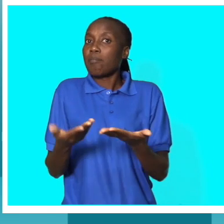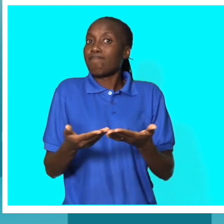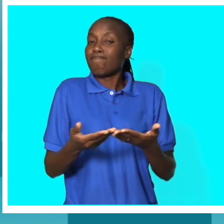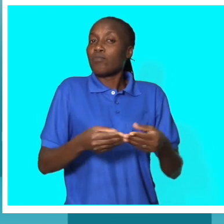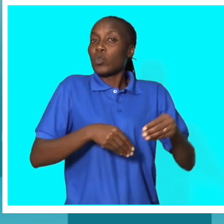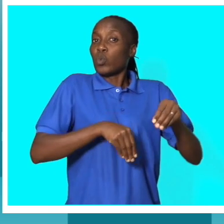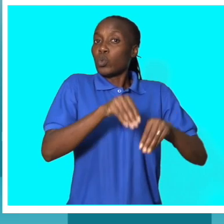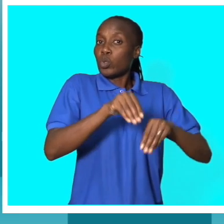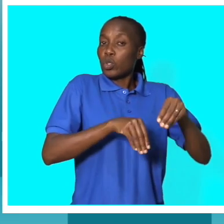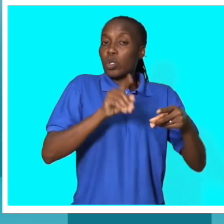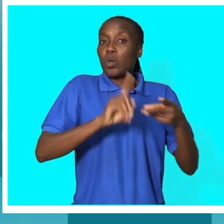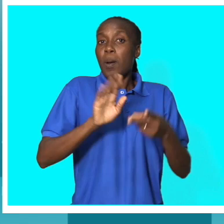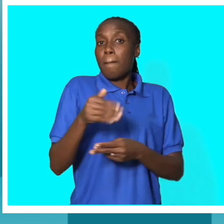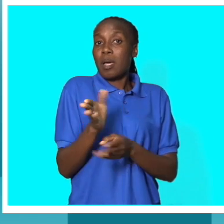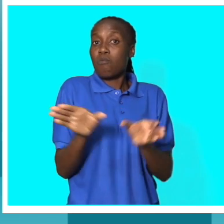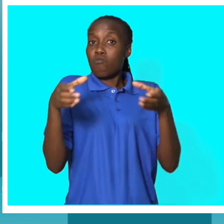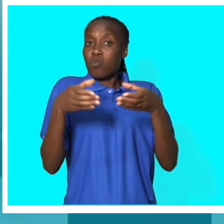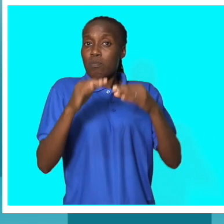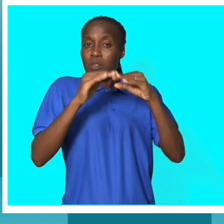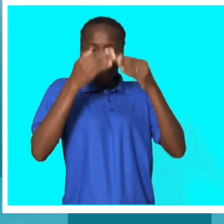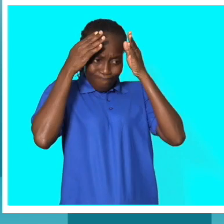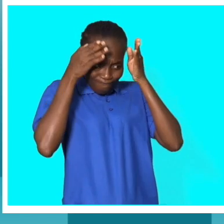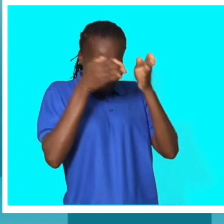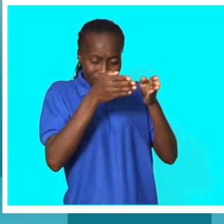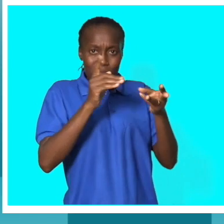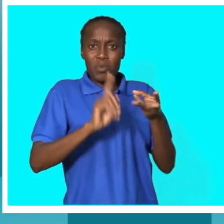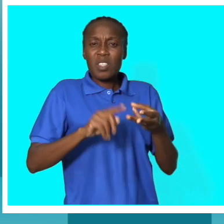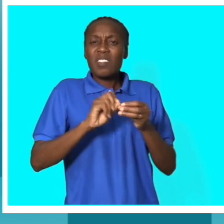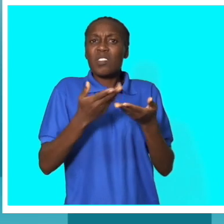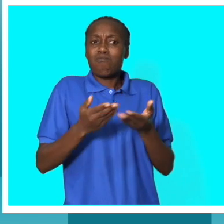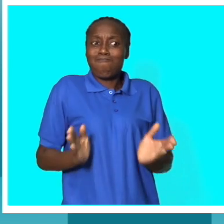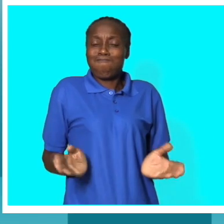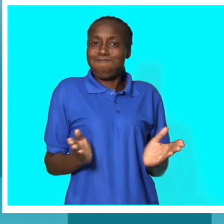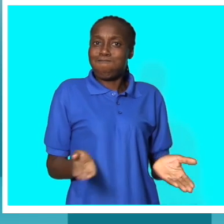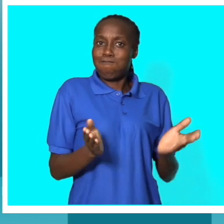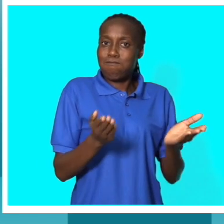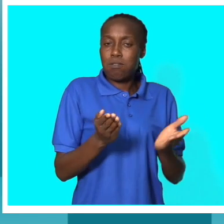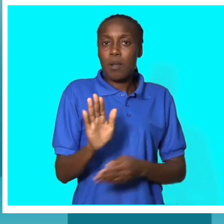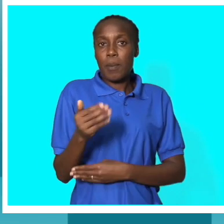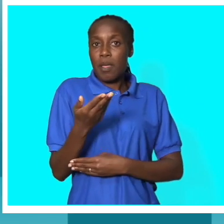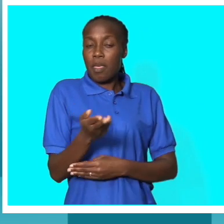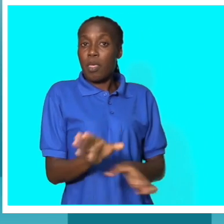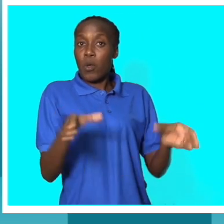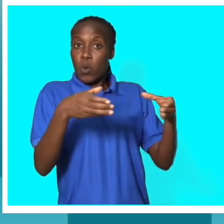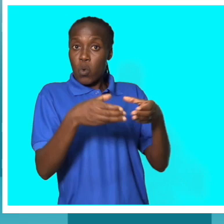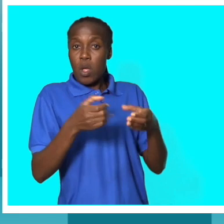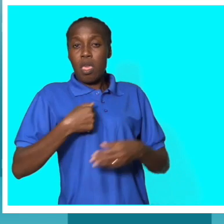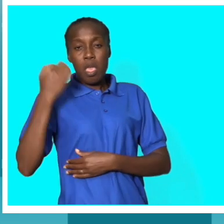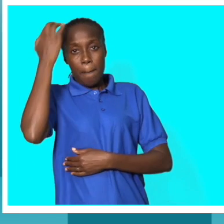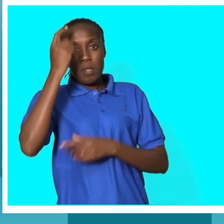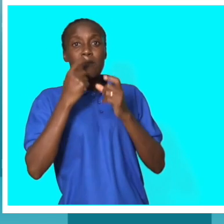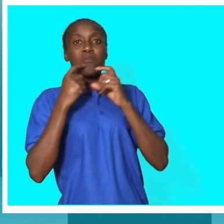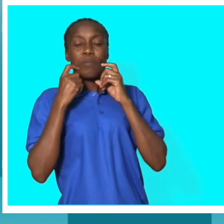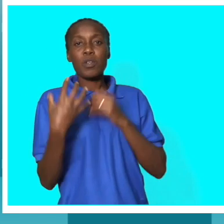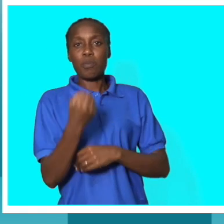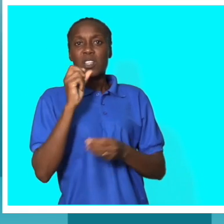em termos de preparação dos jogos, de concentração dos atletas e até de motivação dos